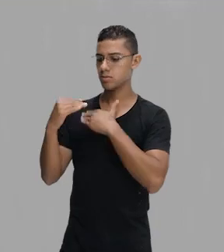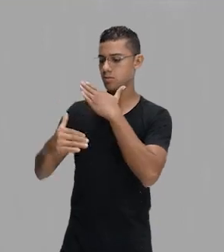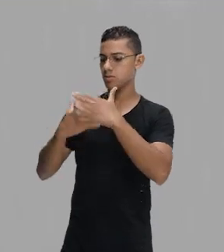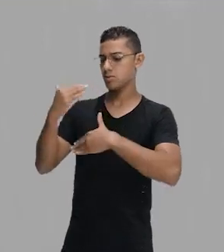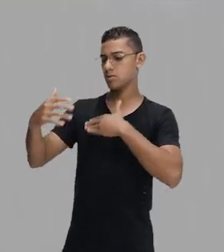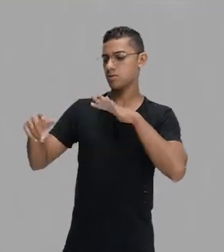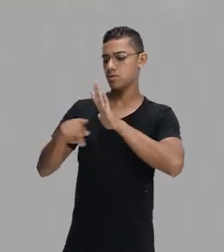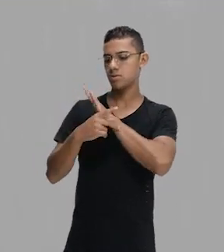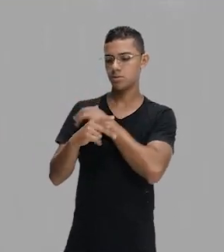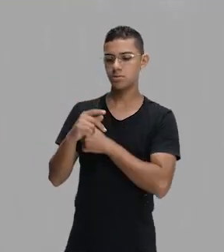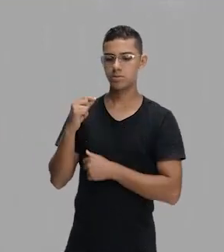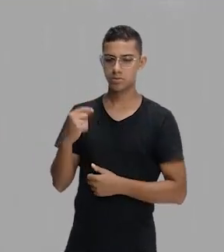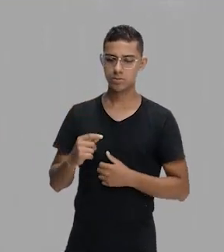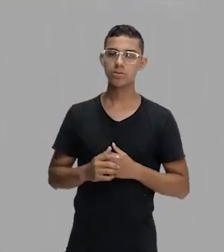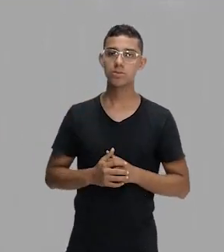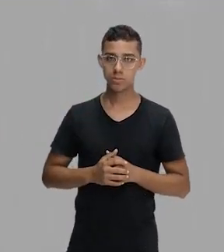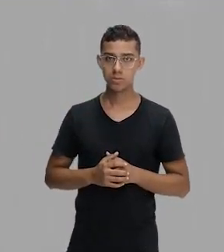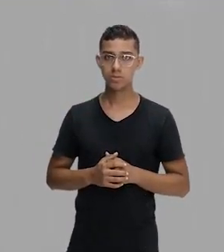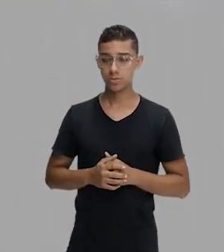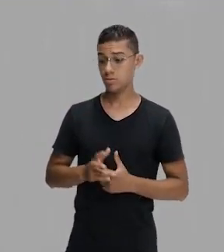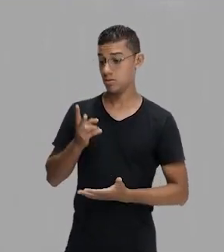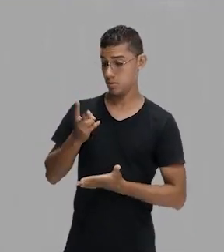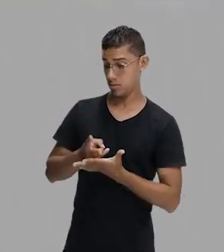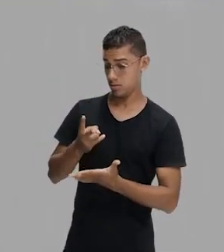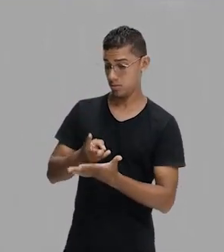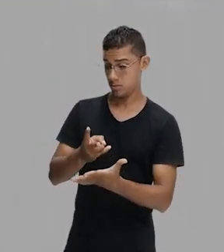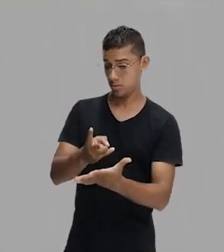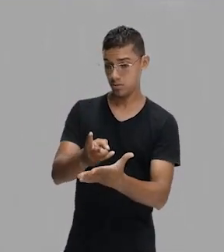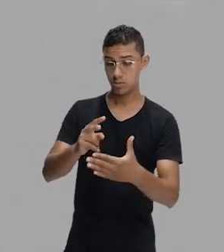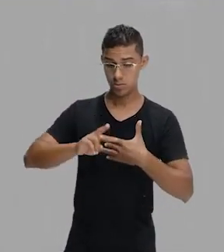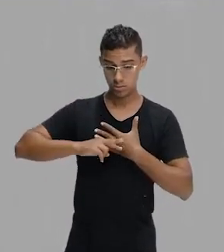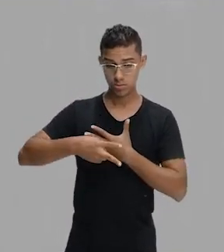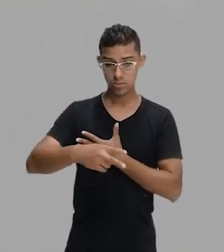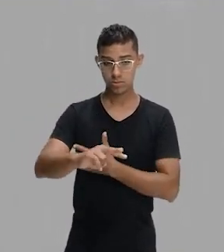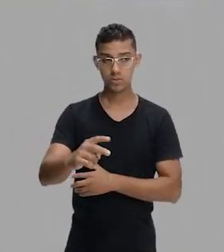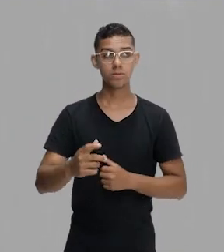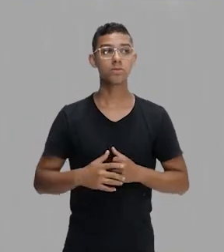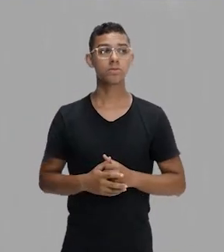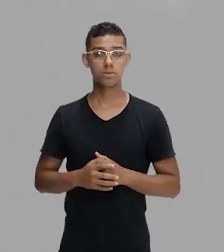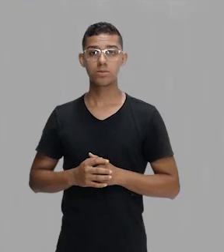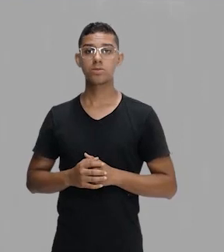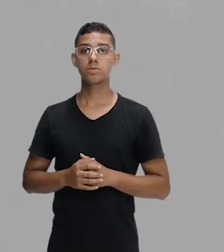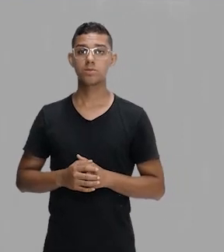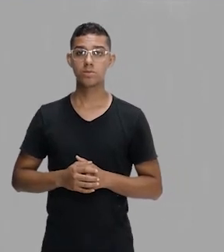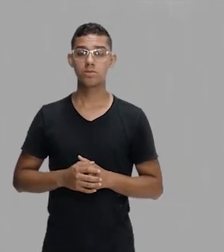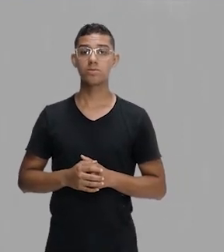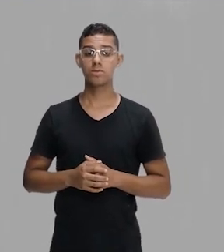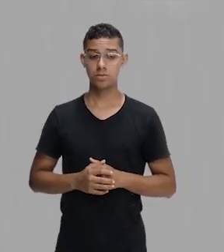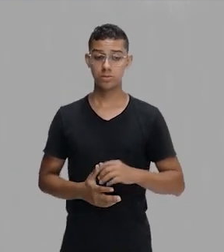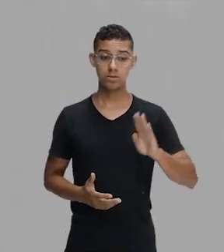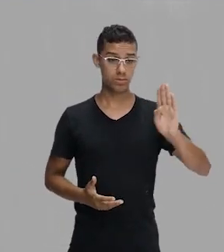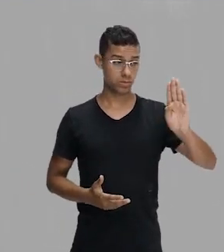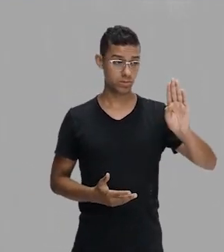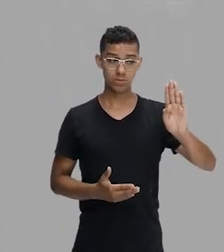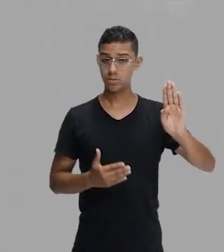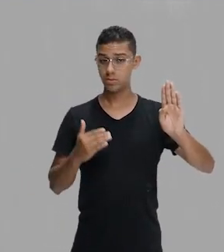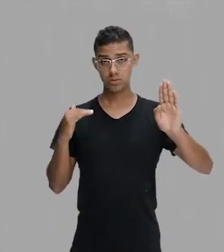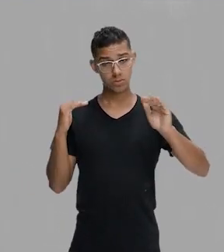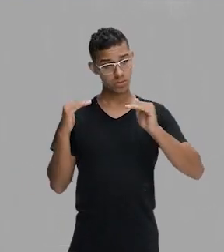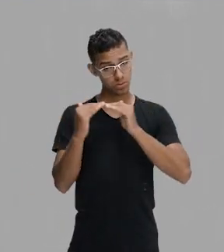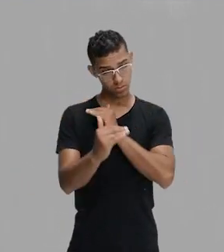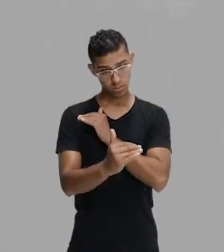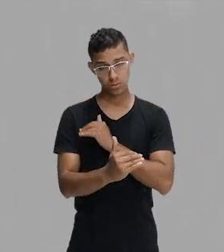do conhecimento. Então, ela dá consistência à coisa. A nossa letra B, ela está desqualificando